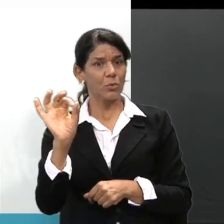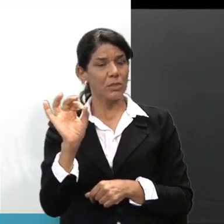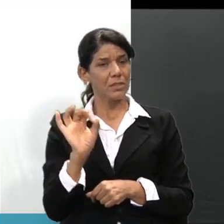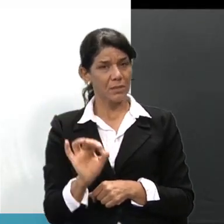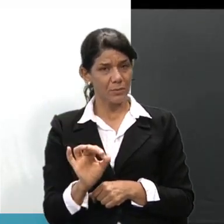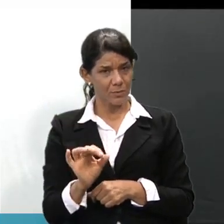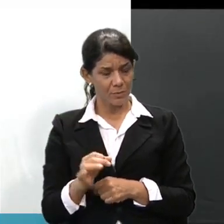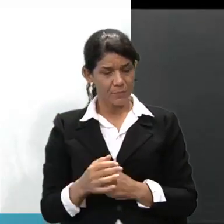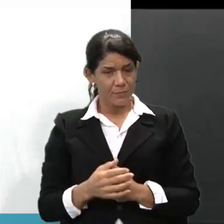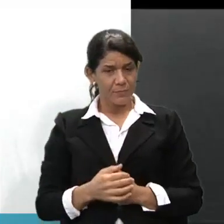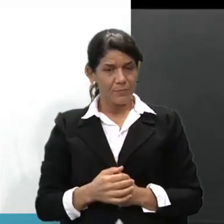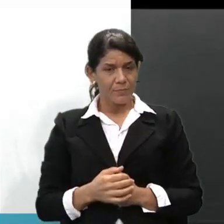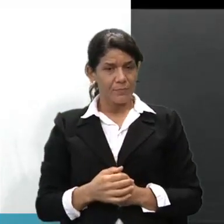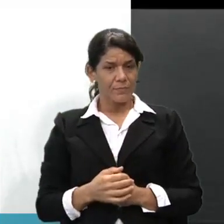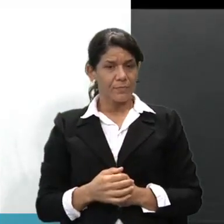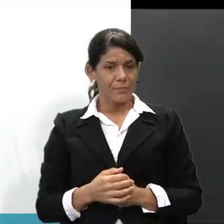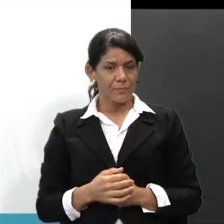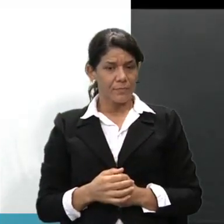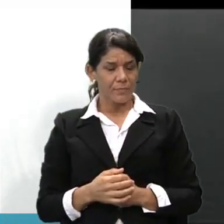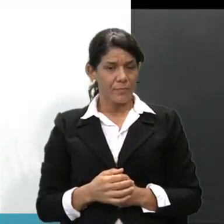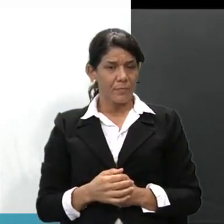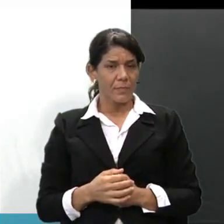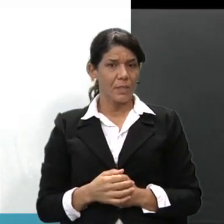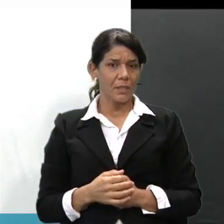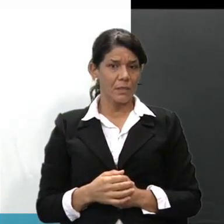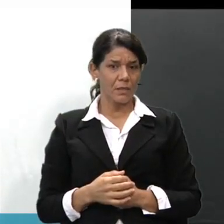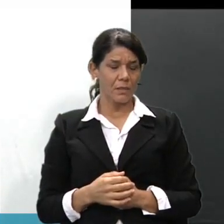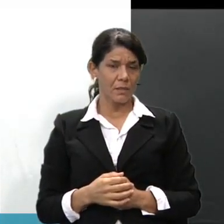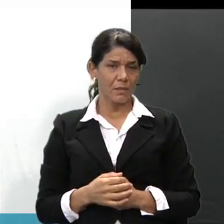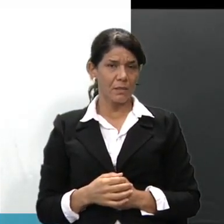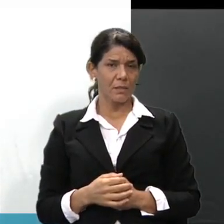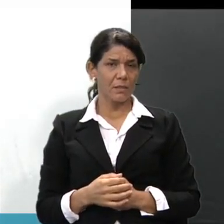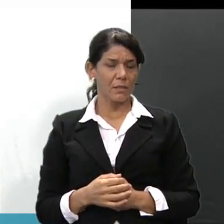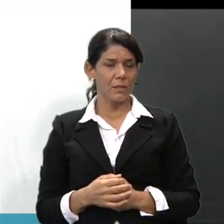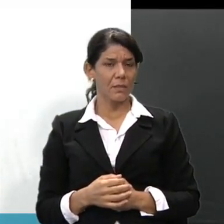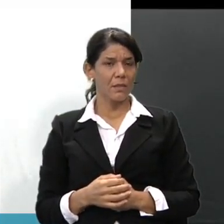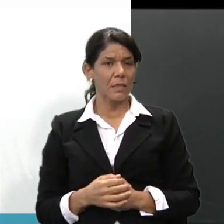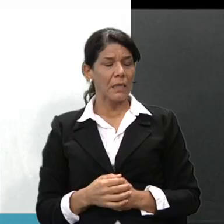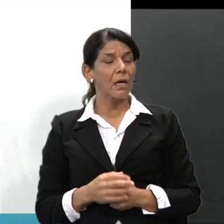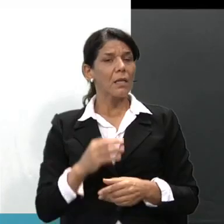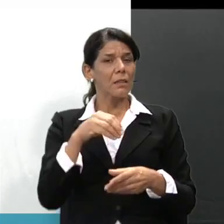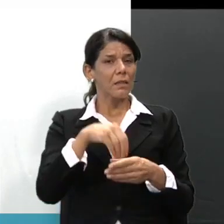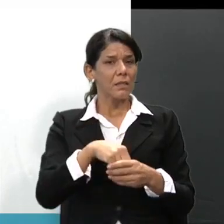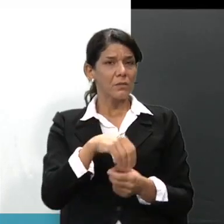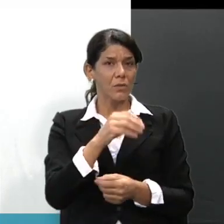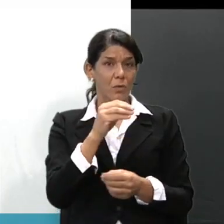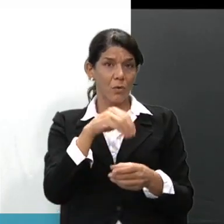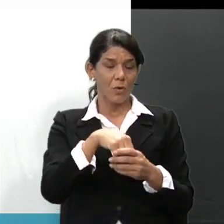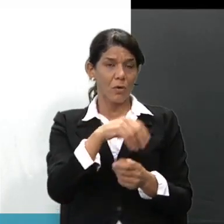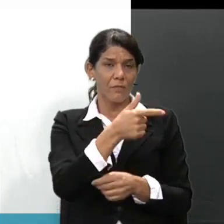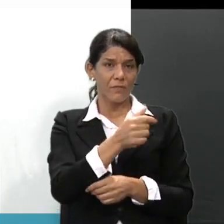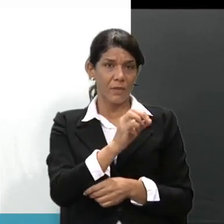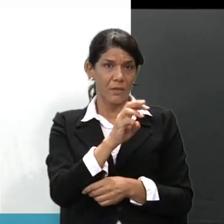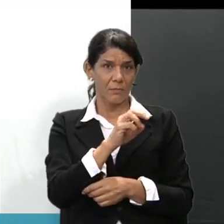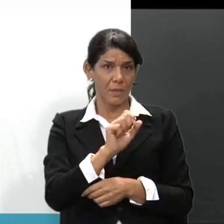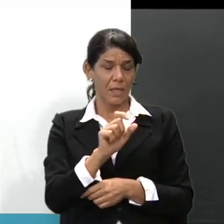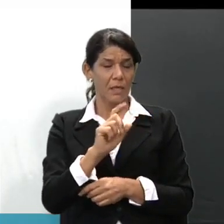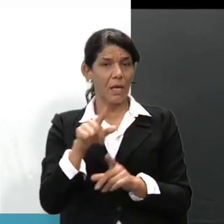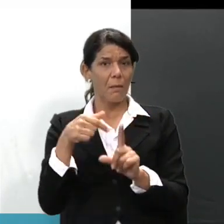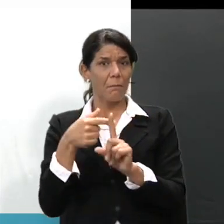7%, tá? Então, eu vou inserir os 20 ml, mais